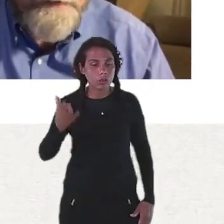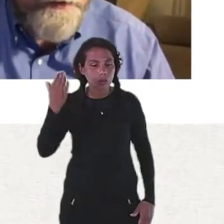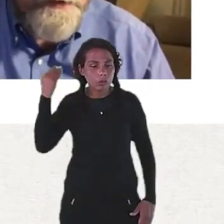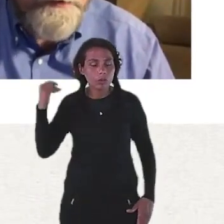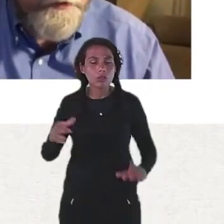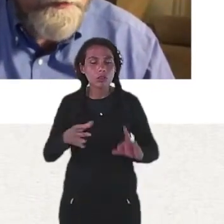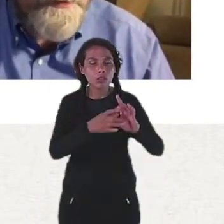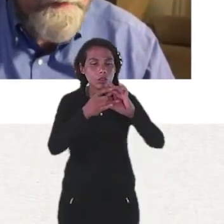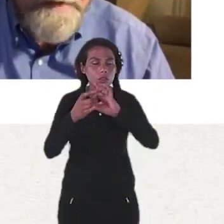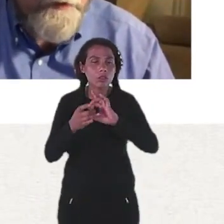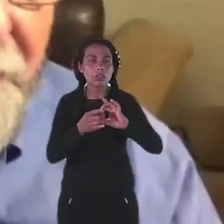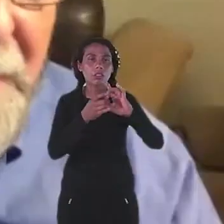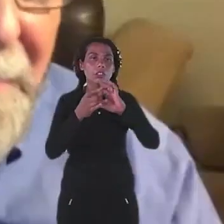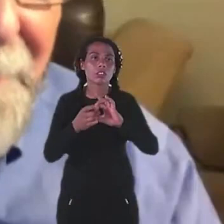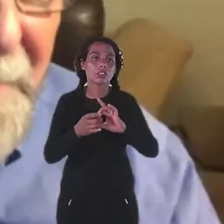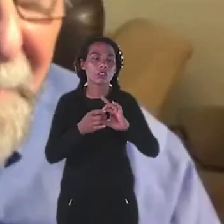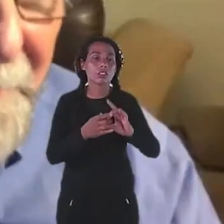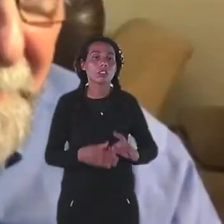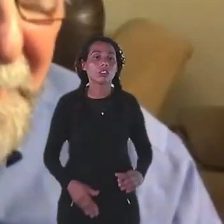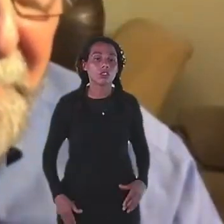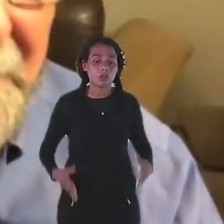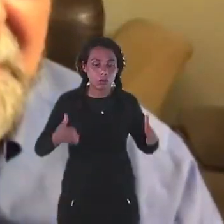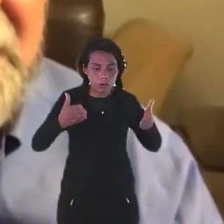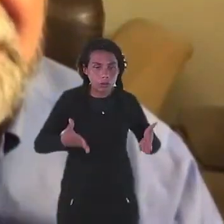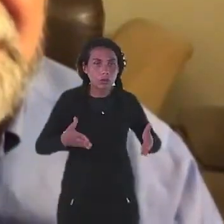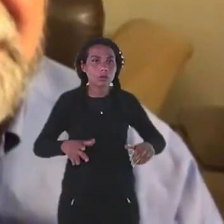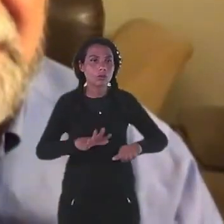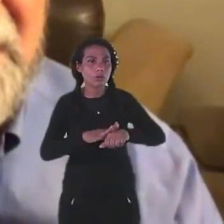quê? Porque as visões de mundo são irreconciliáveis.